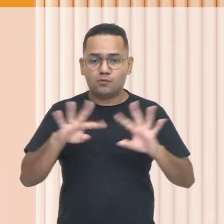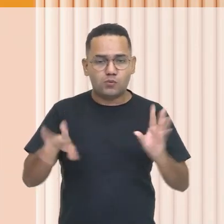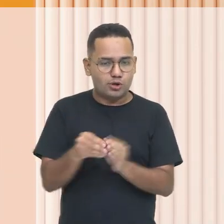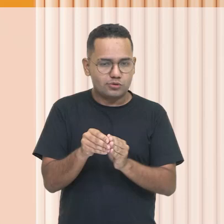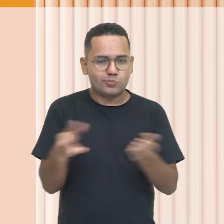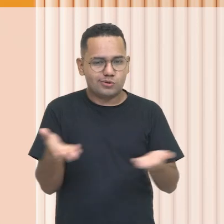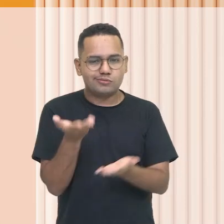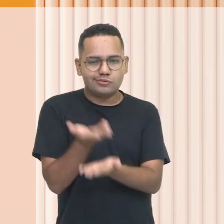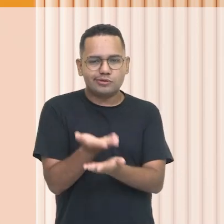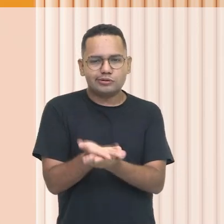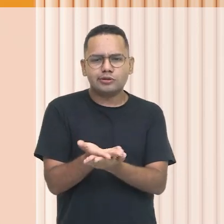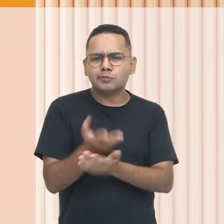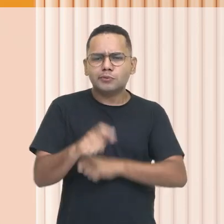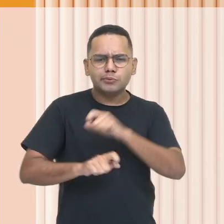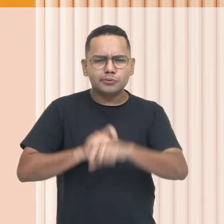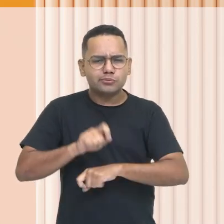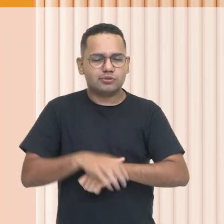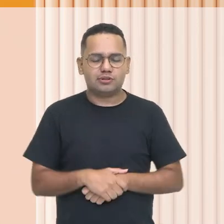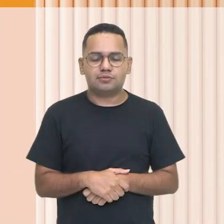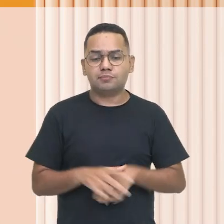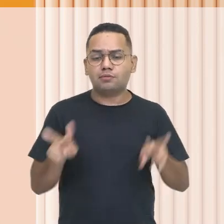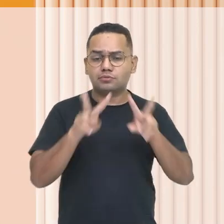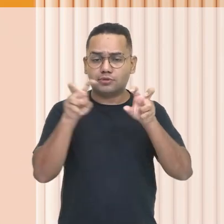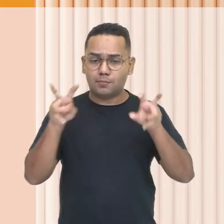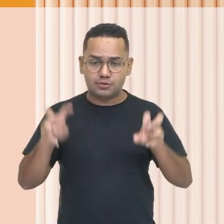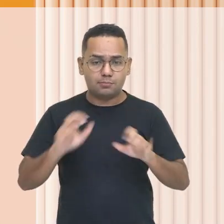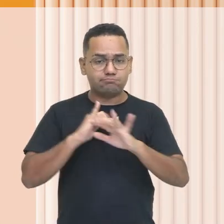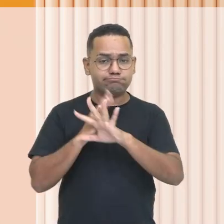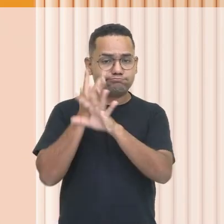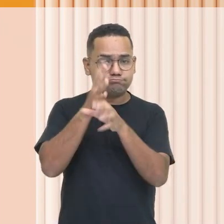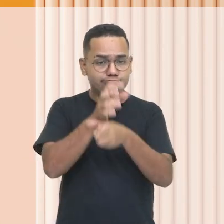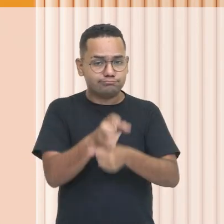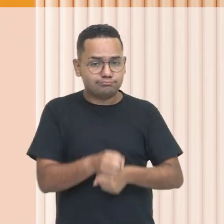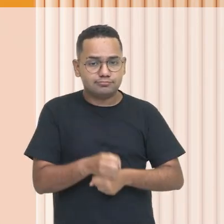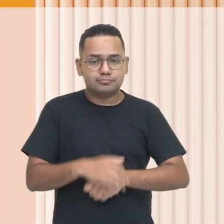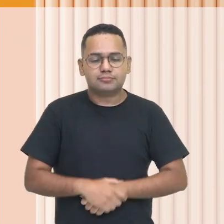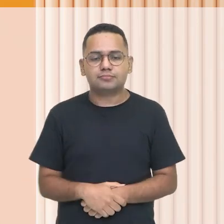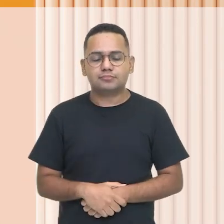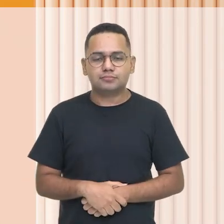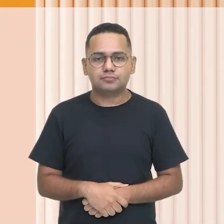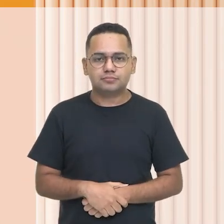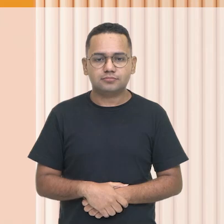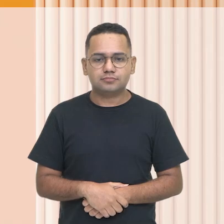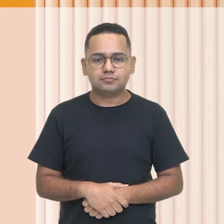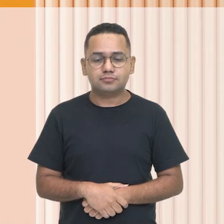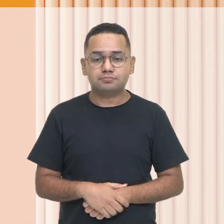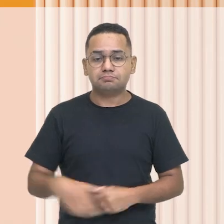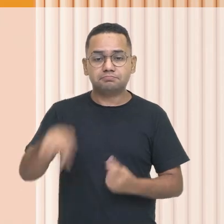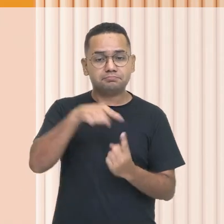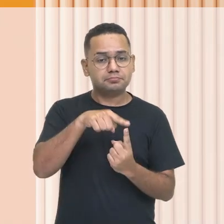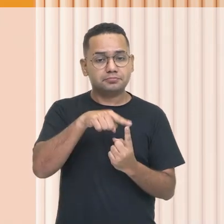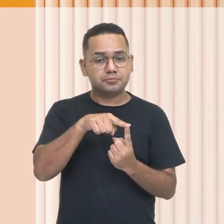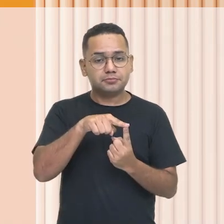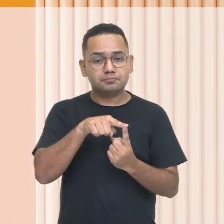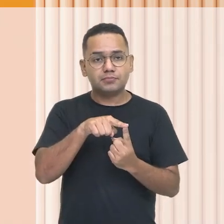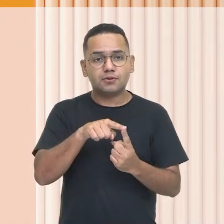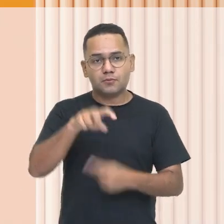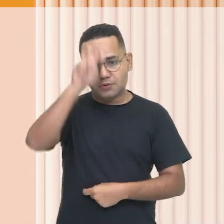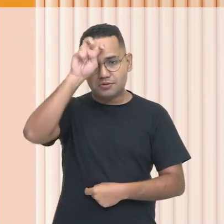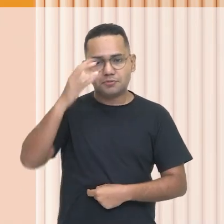né, esse processo de revisitar assuntos importantes, como o Egito